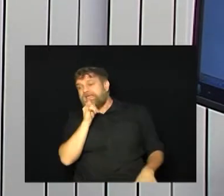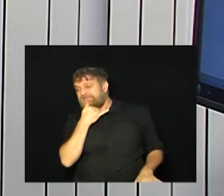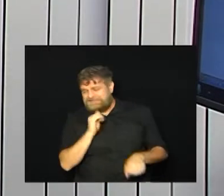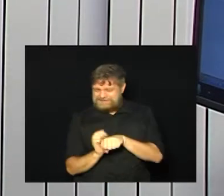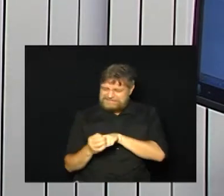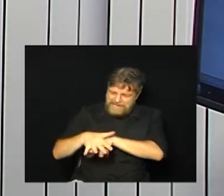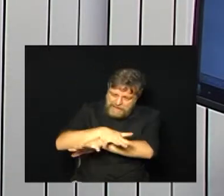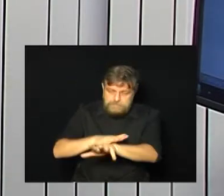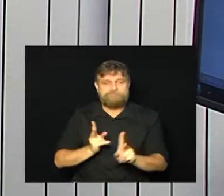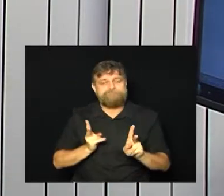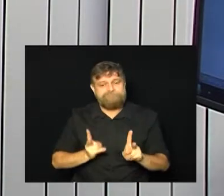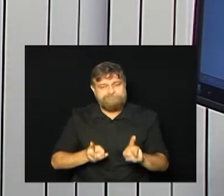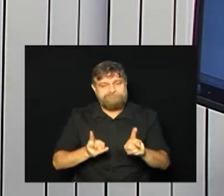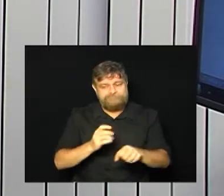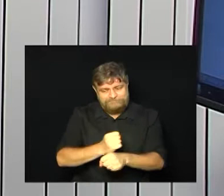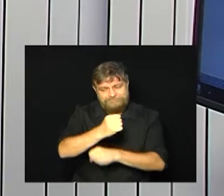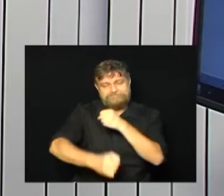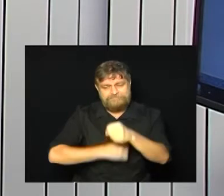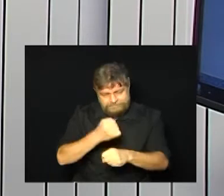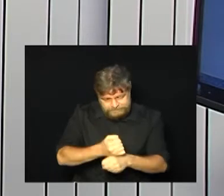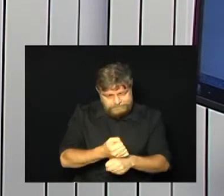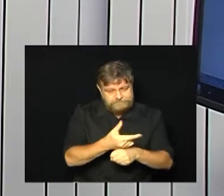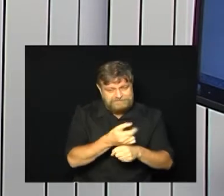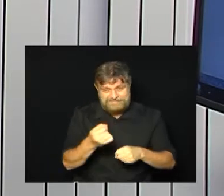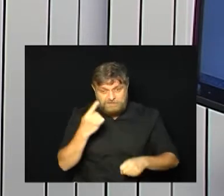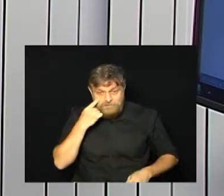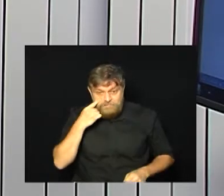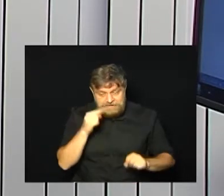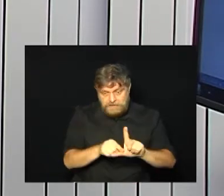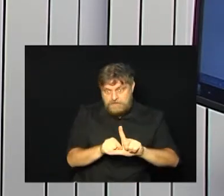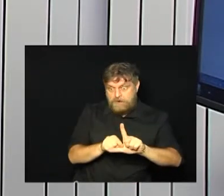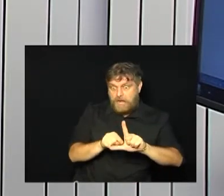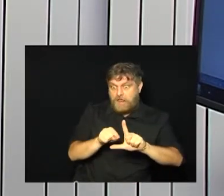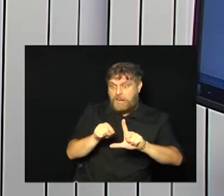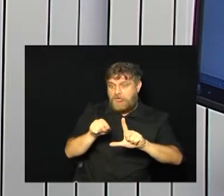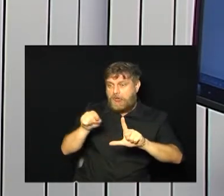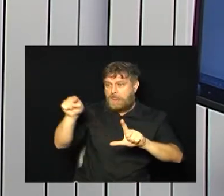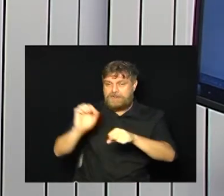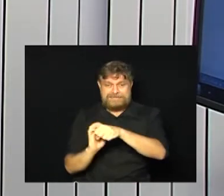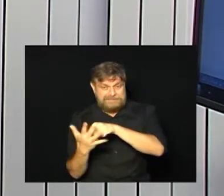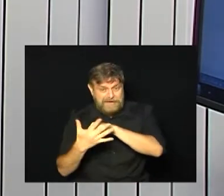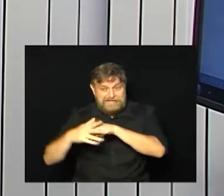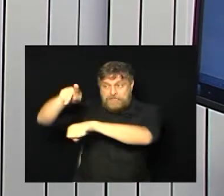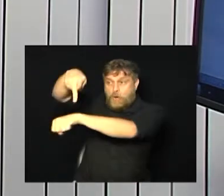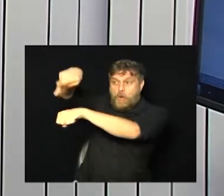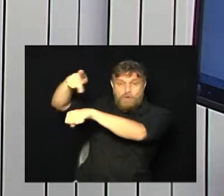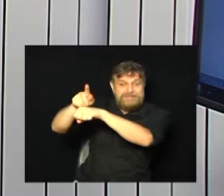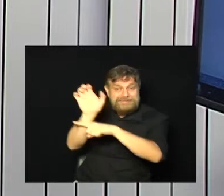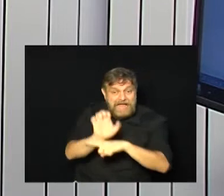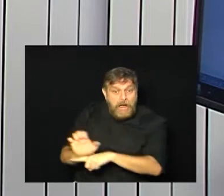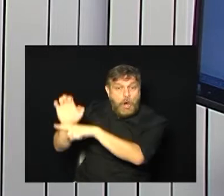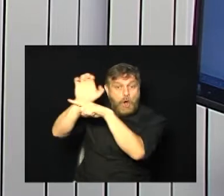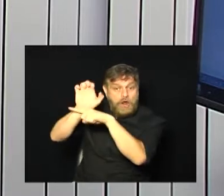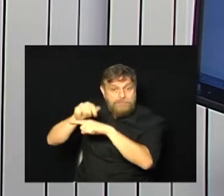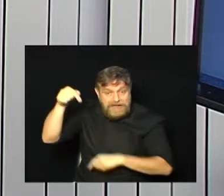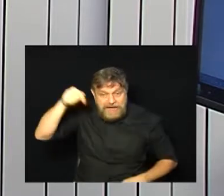continua neste início de ano, né? Nós estamos vendo um aumento no número de casos em muitos países da Europa,